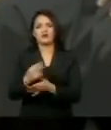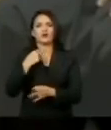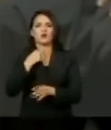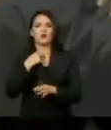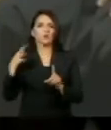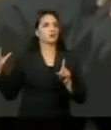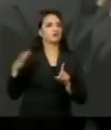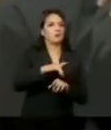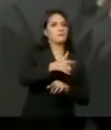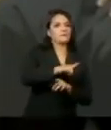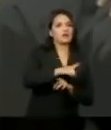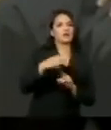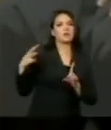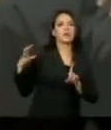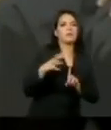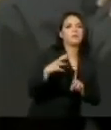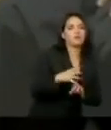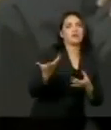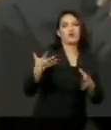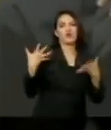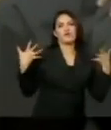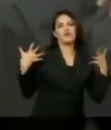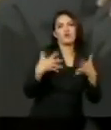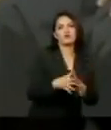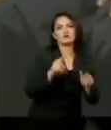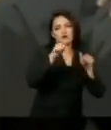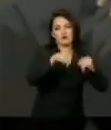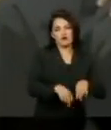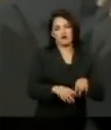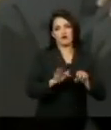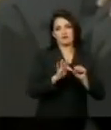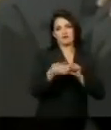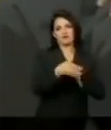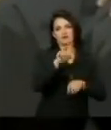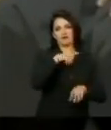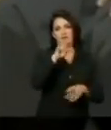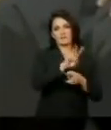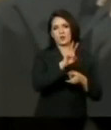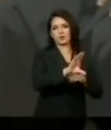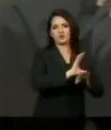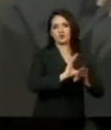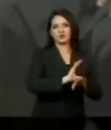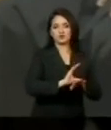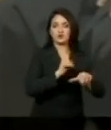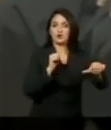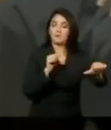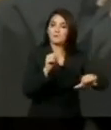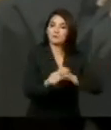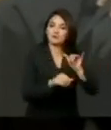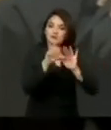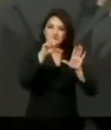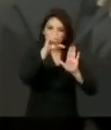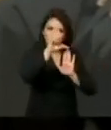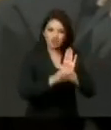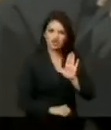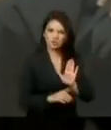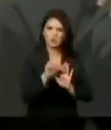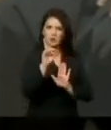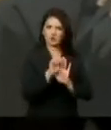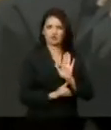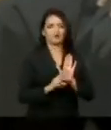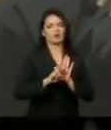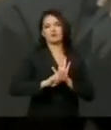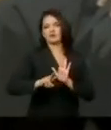decisões que tratam de questões existenciais humanas protegidas pela constituição mutação para diminuir direitos não é uma vocação da corte funcional